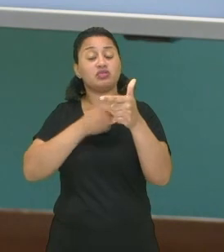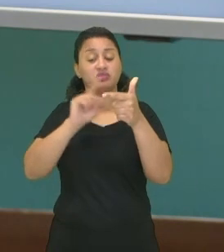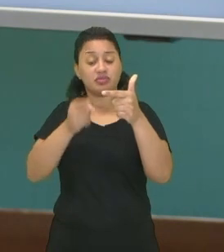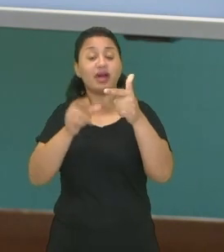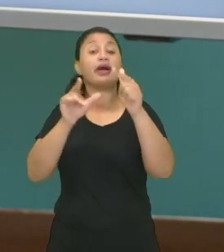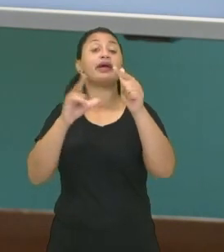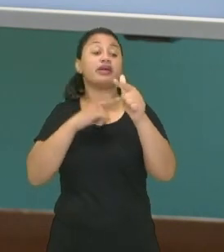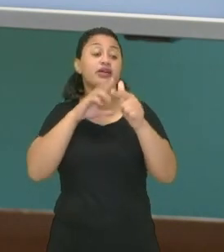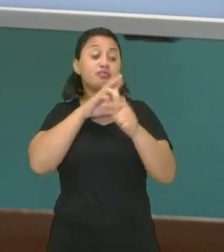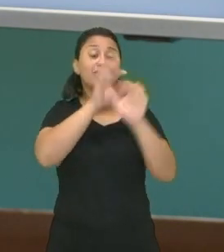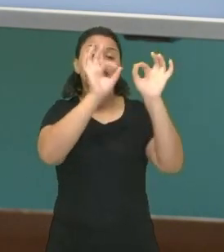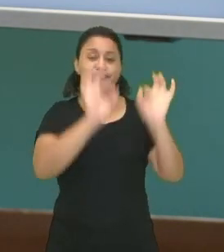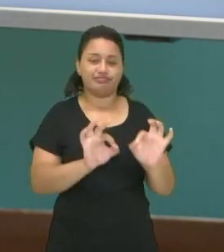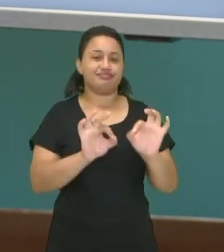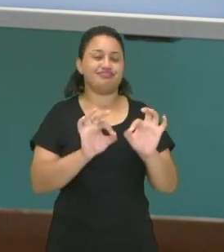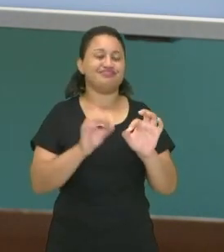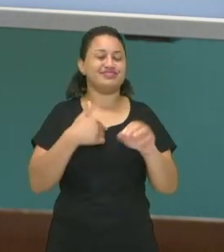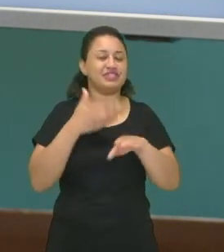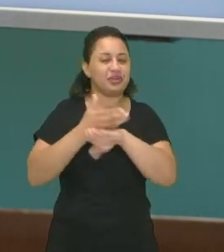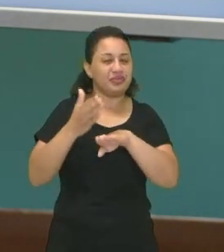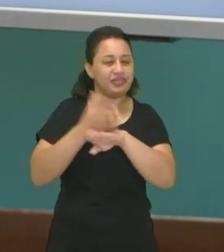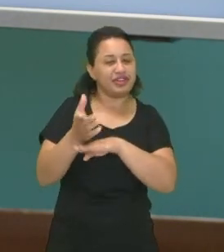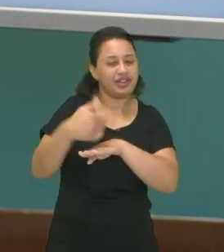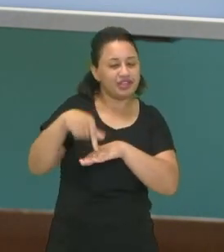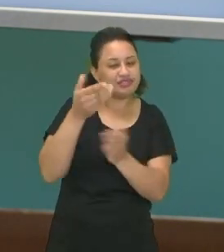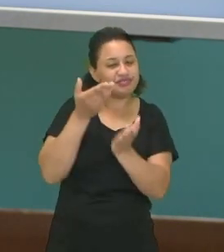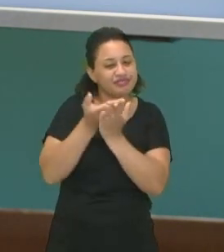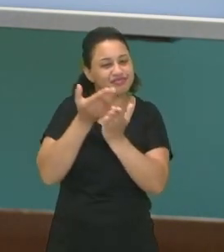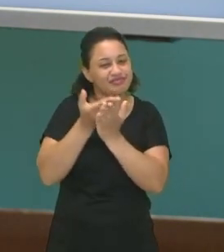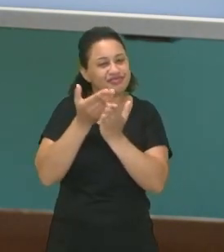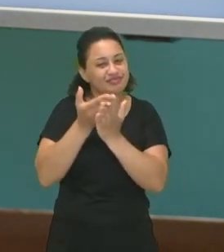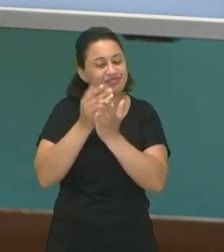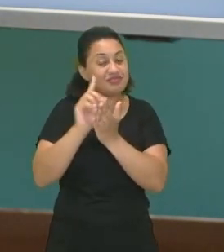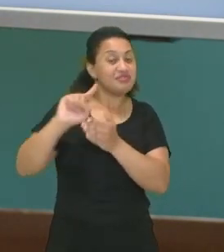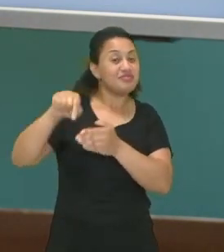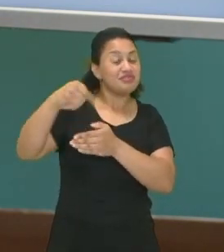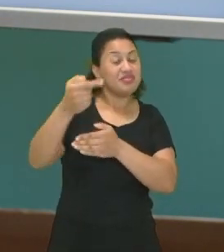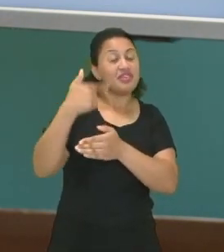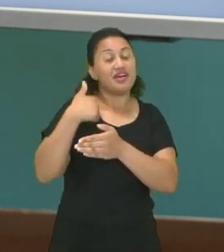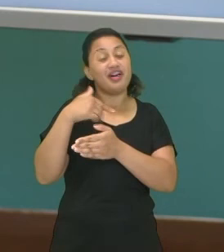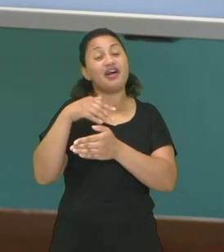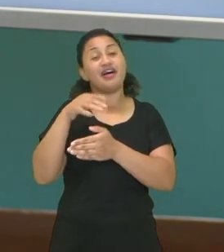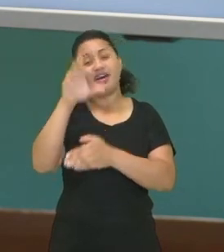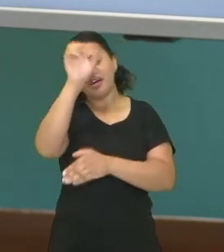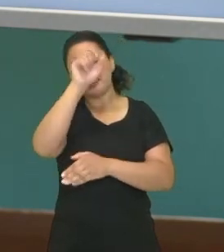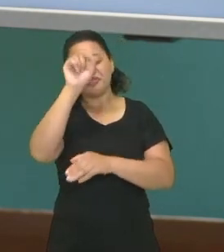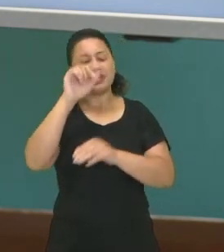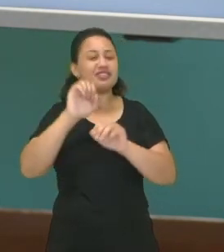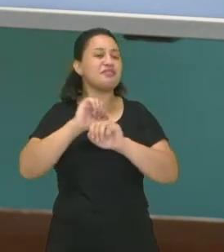tá bom? Belezinha? Então treinem bastante, estudem bastante aí para a próxima aprender, próxima aula, né?